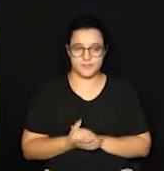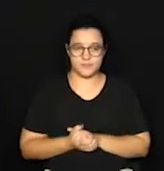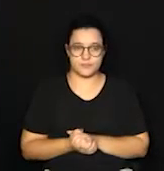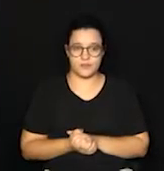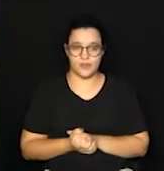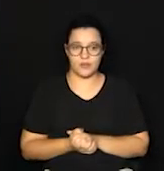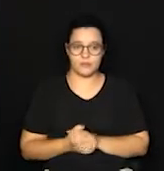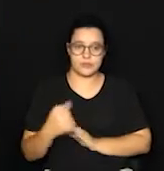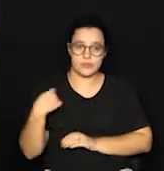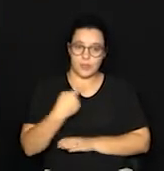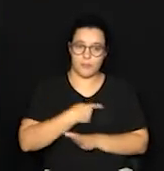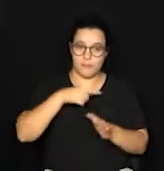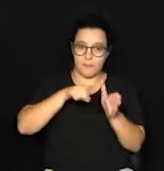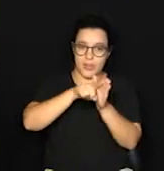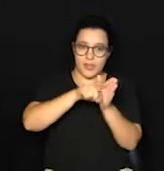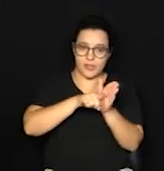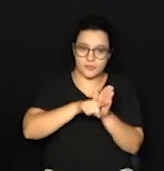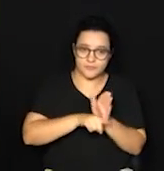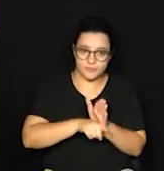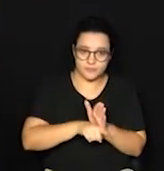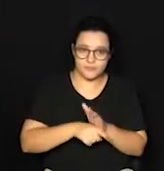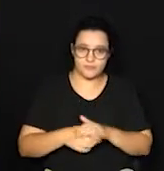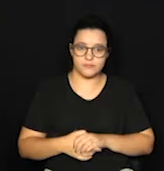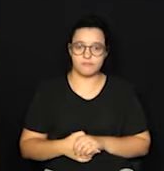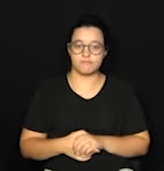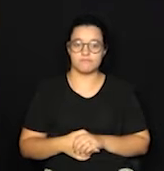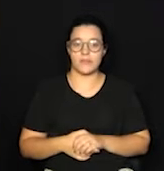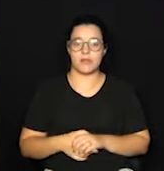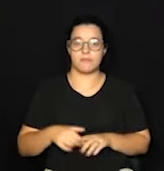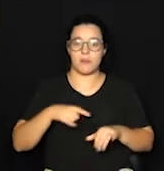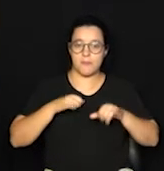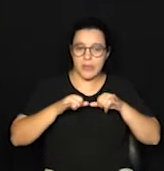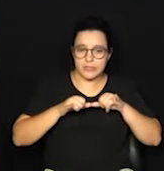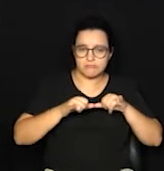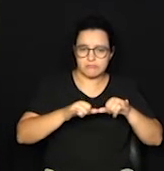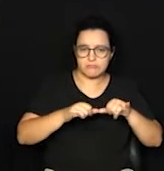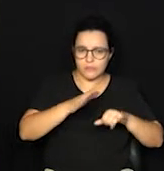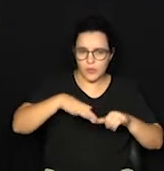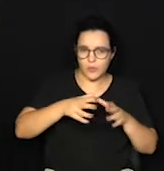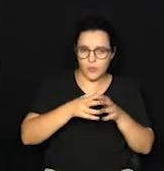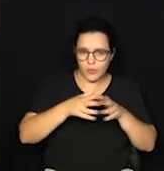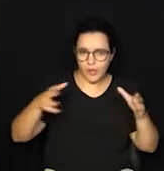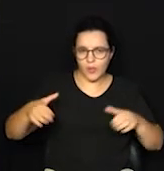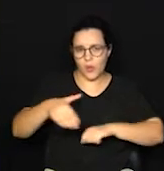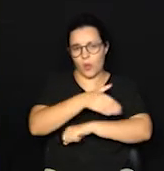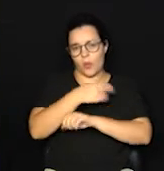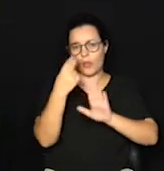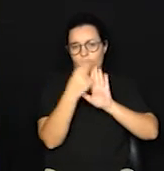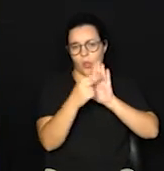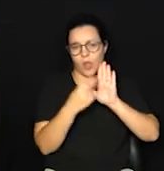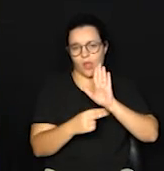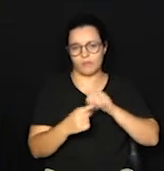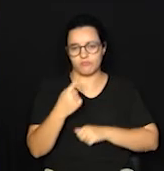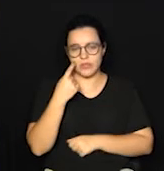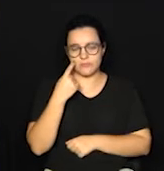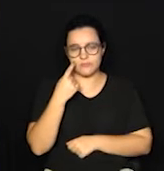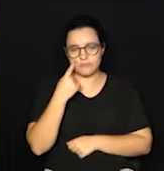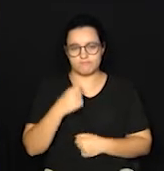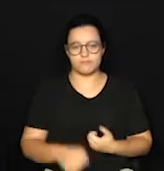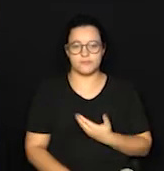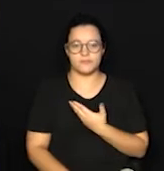Nós analisamos as pessoas do Largo do Pará, do Mercadão, da Rua Delfino Sintra, da FEPASA, do Terminal